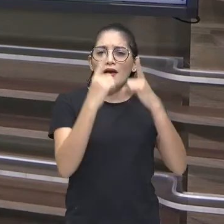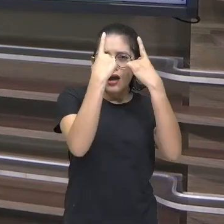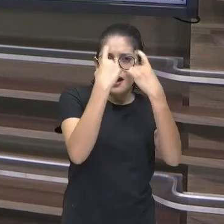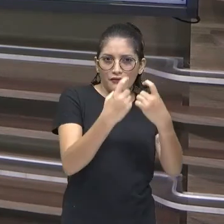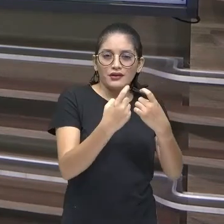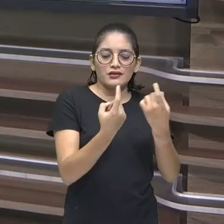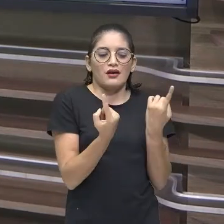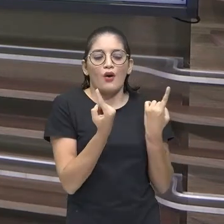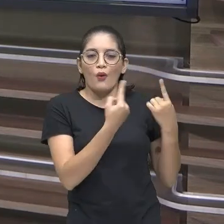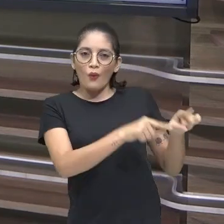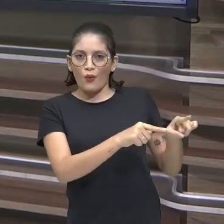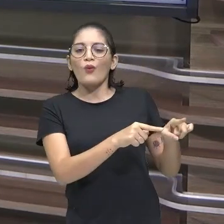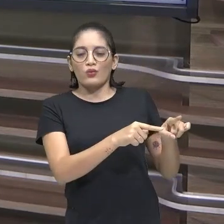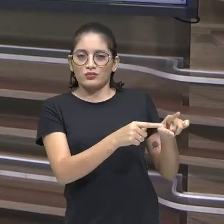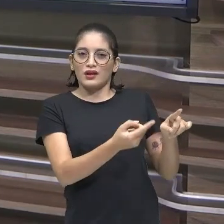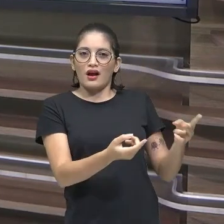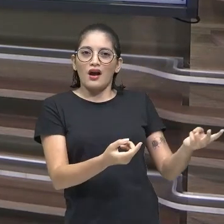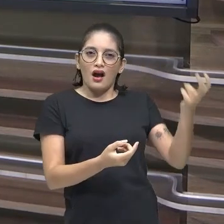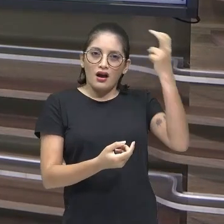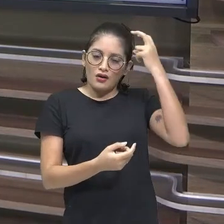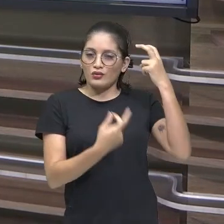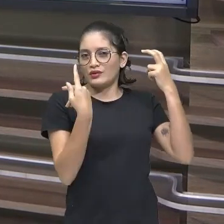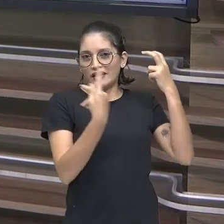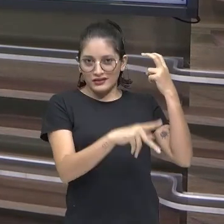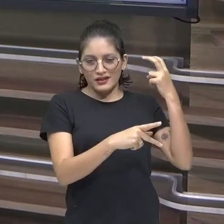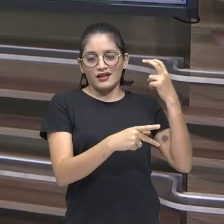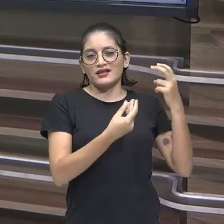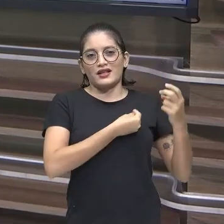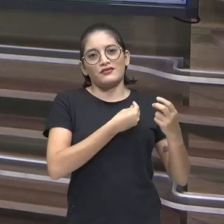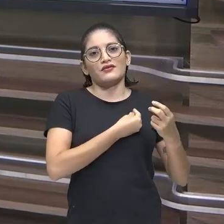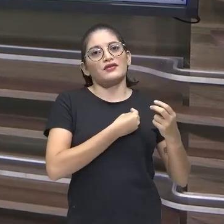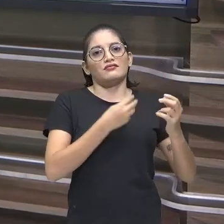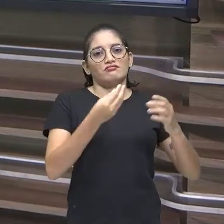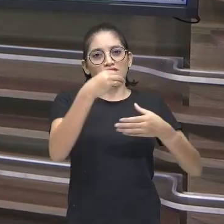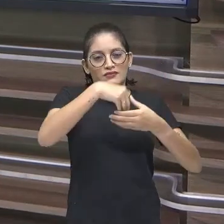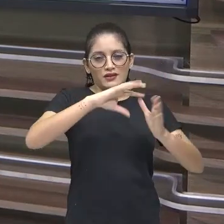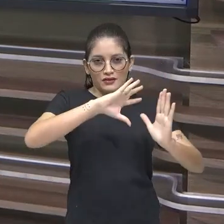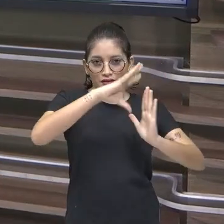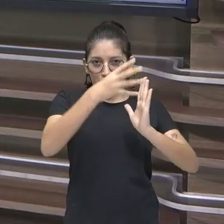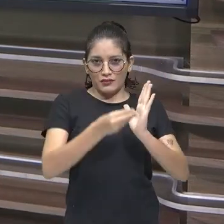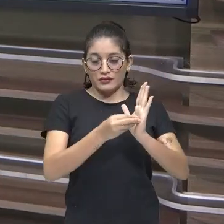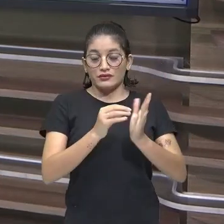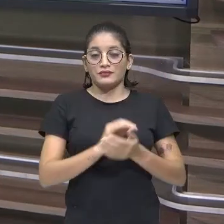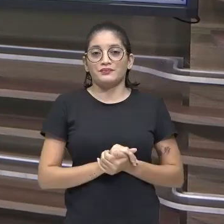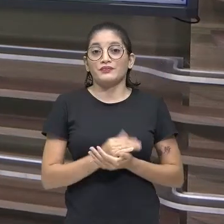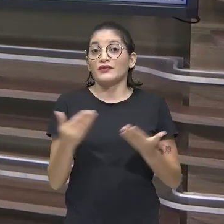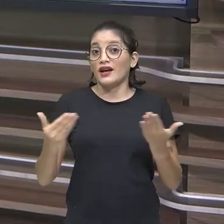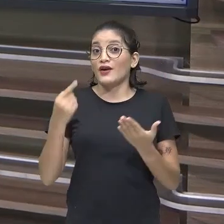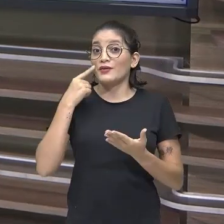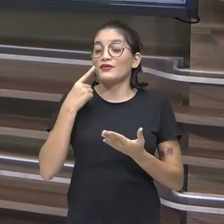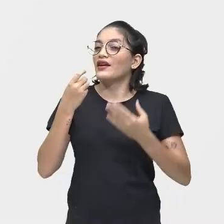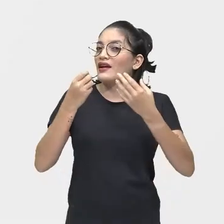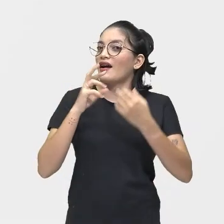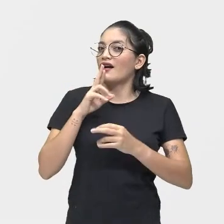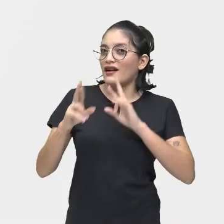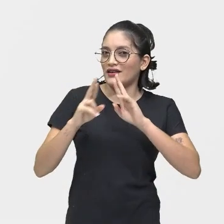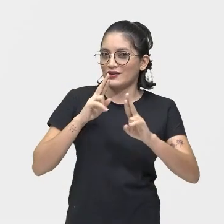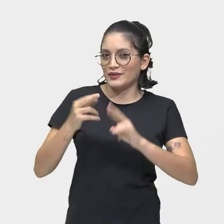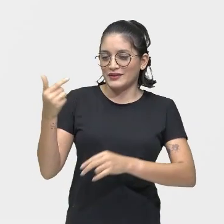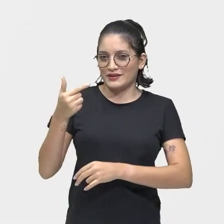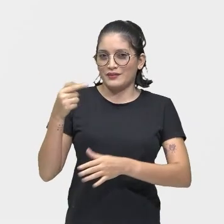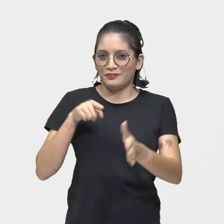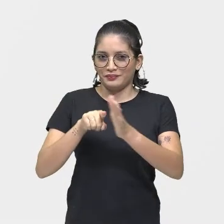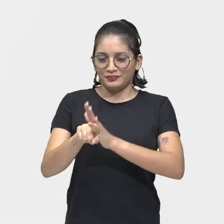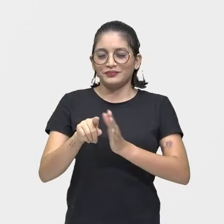contra a cultura das etnias indígenas que viviam na Amazônia. Vamos agora ao gabarito para a gente da segunda questão na